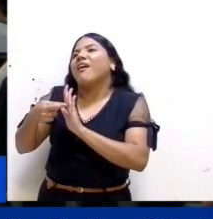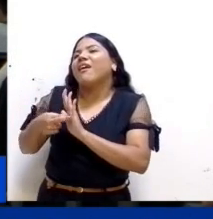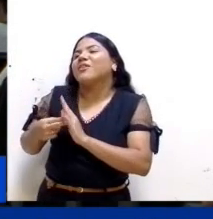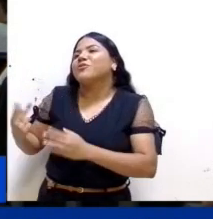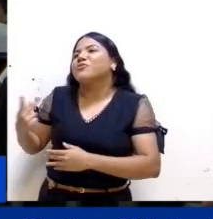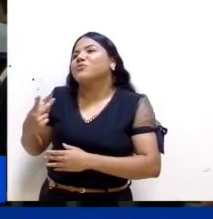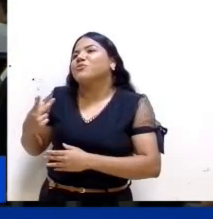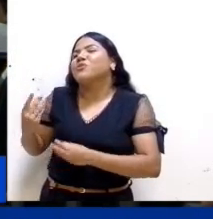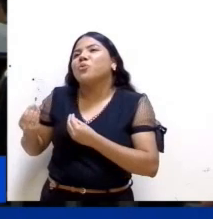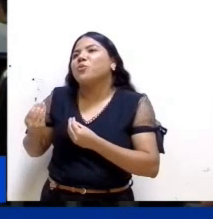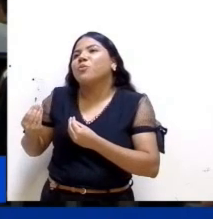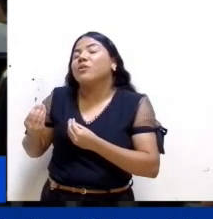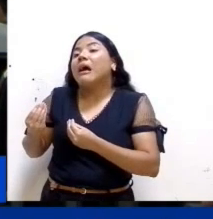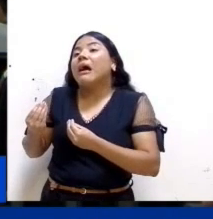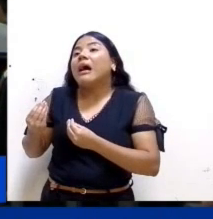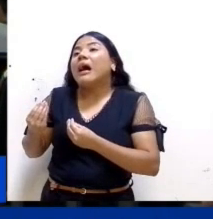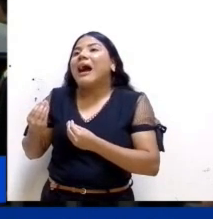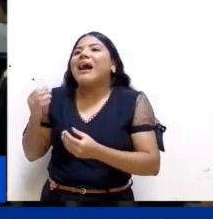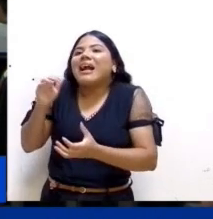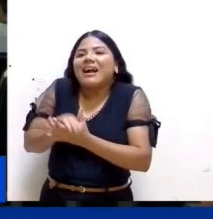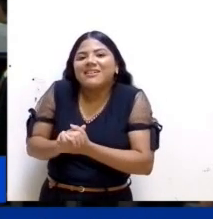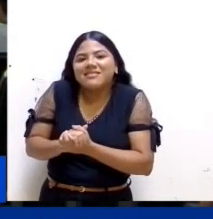resolve.